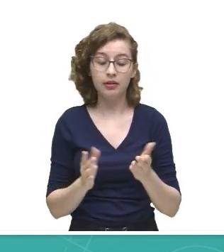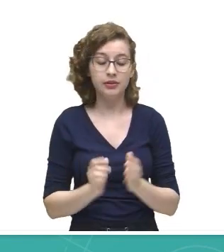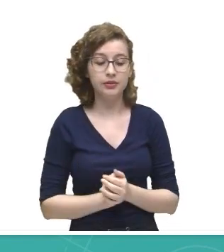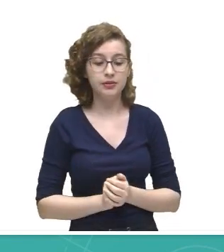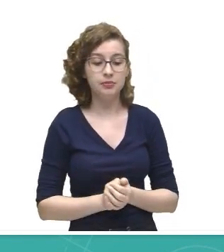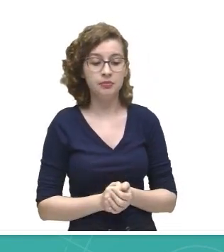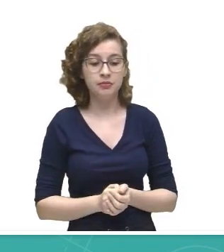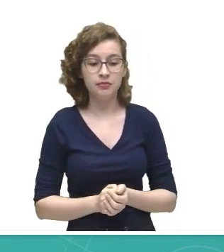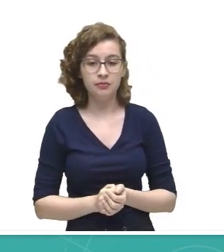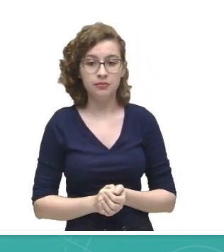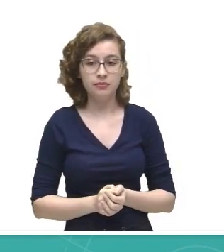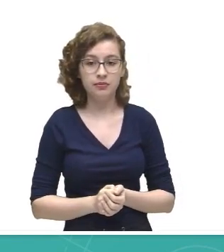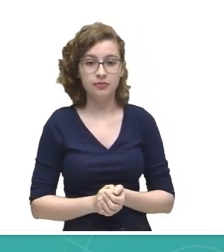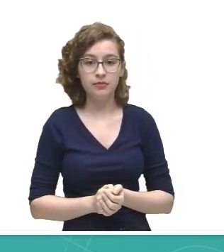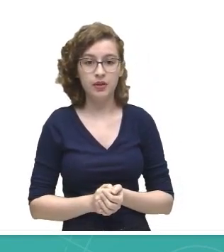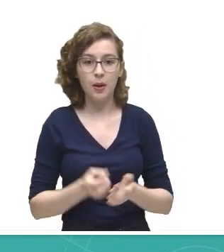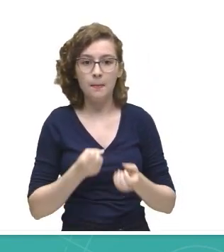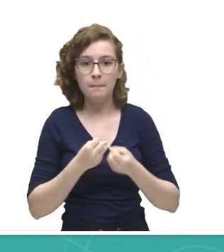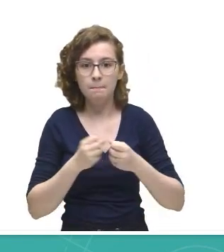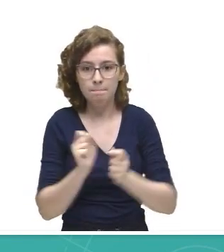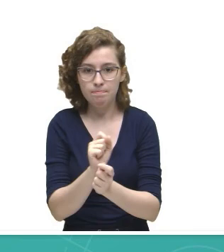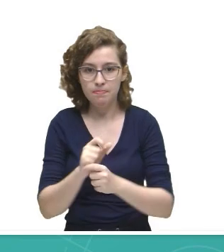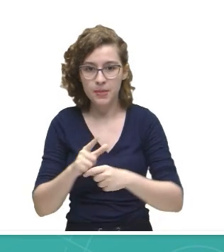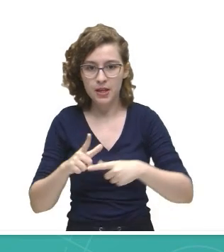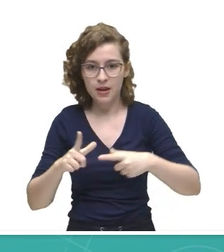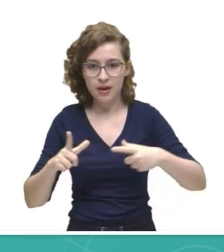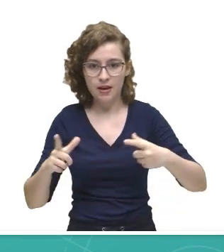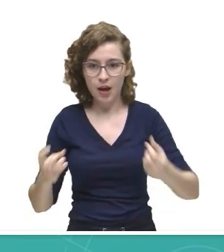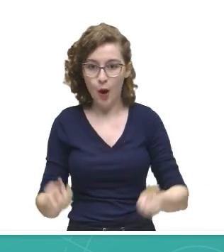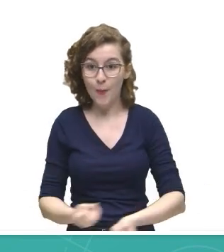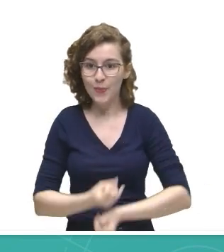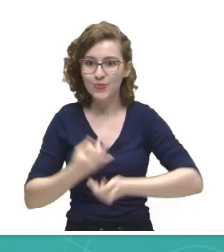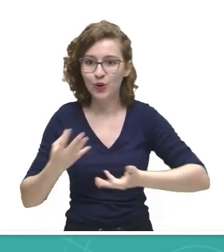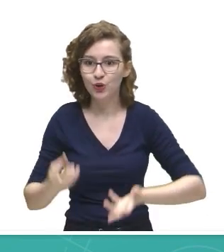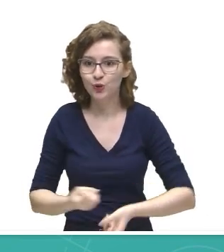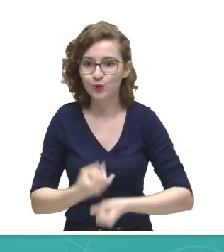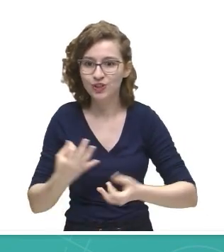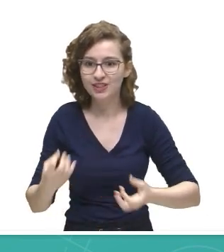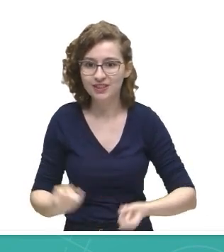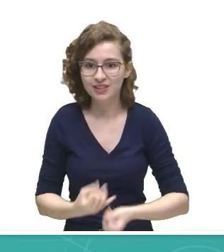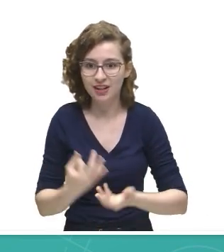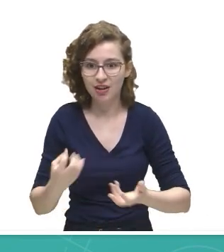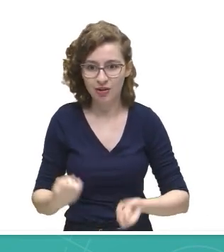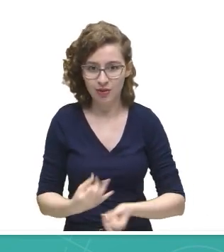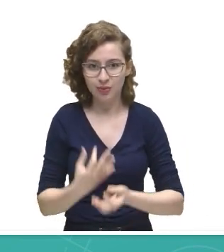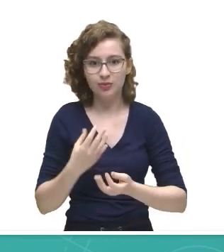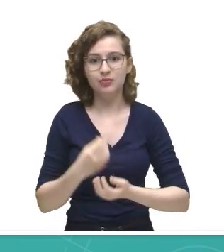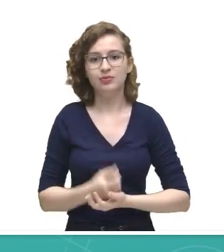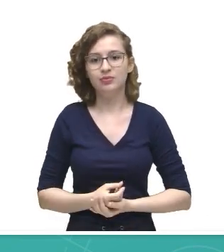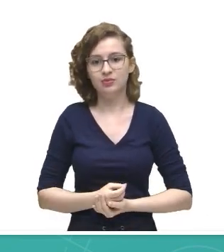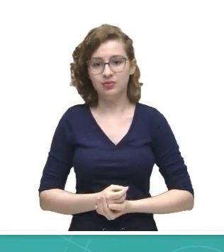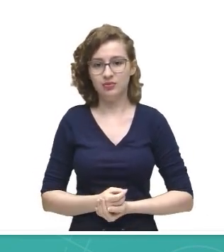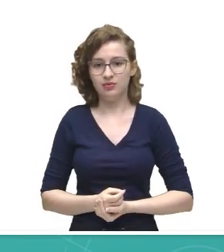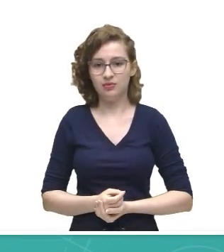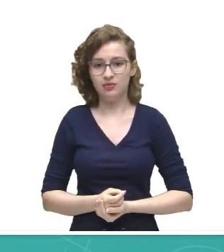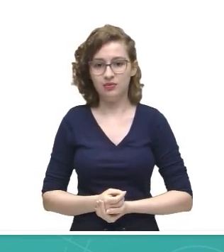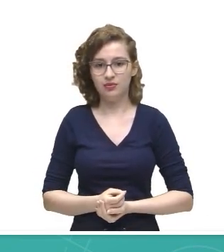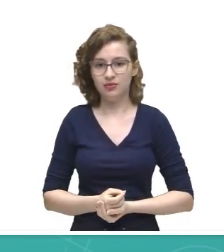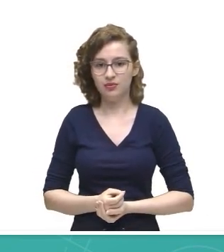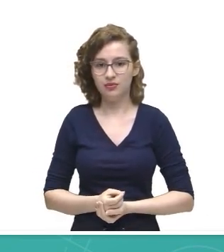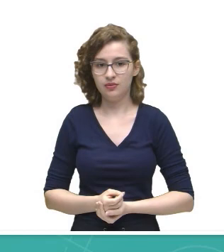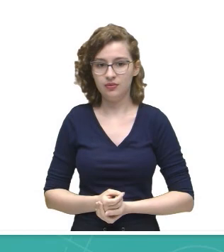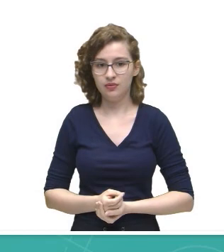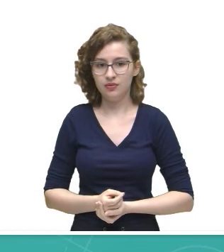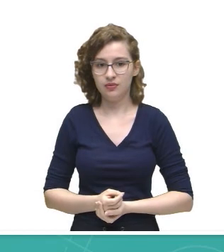garantir maior produtividade. Além disso, vai